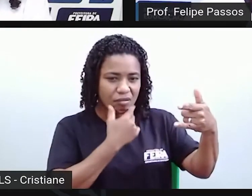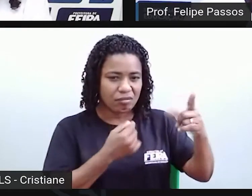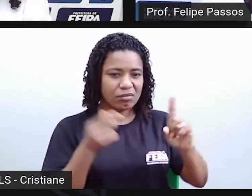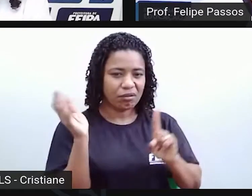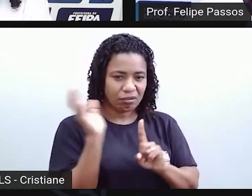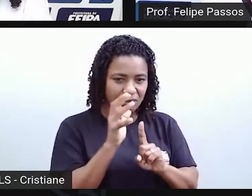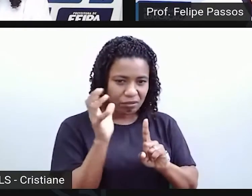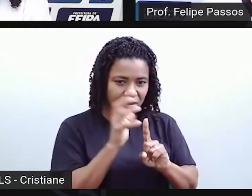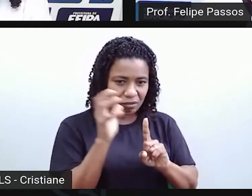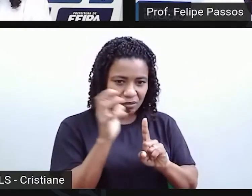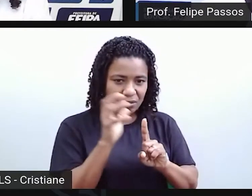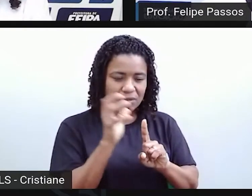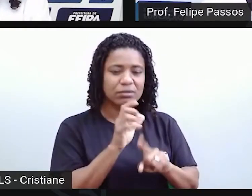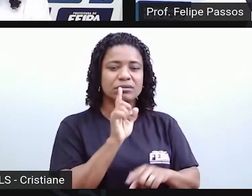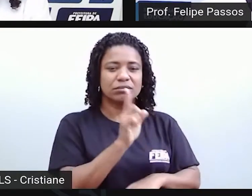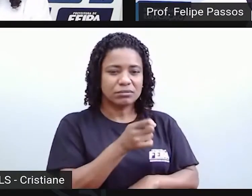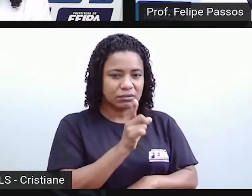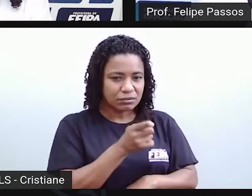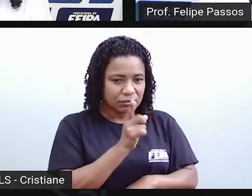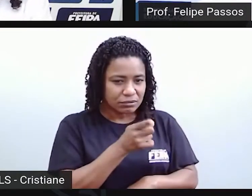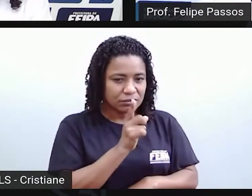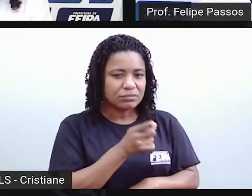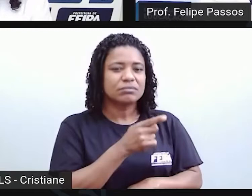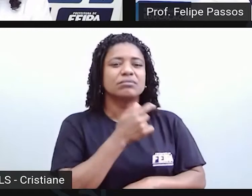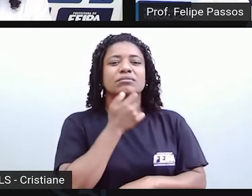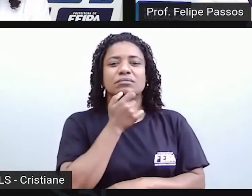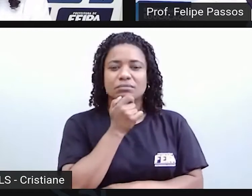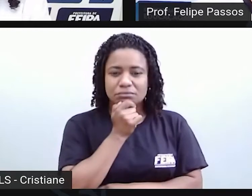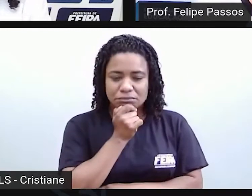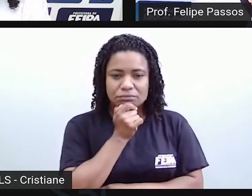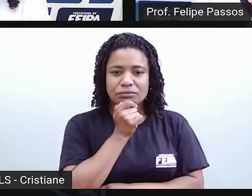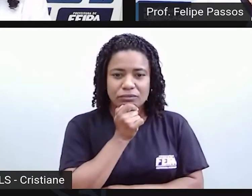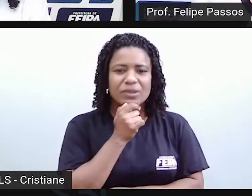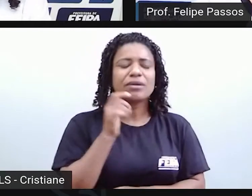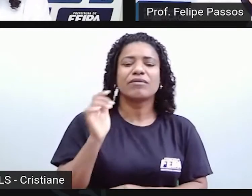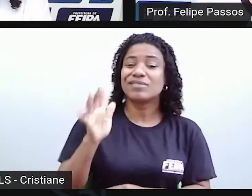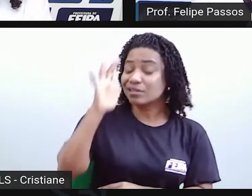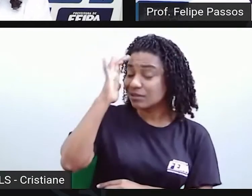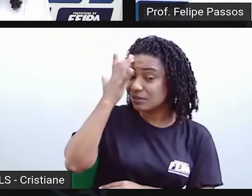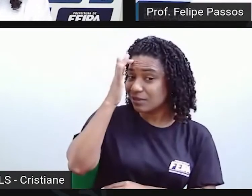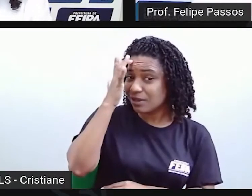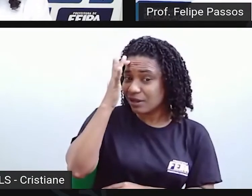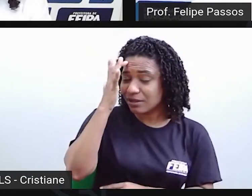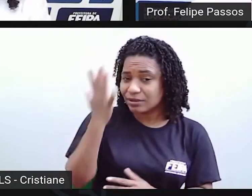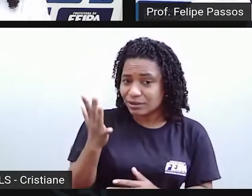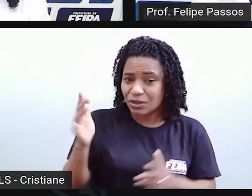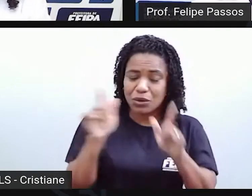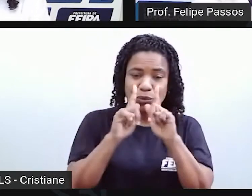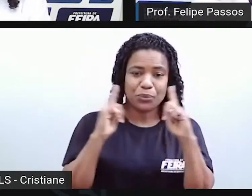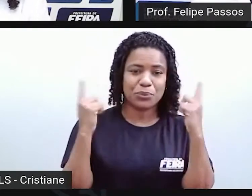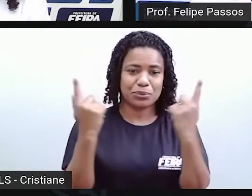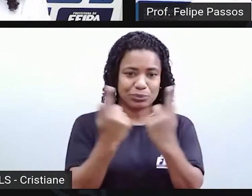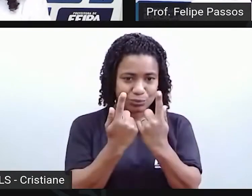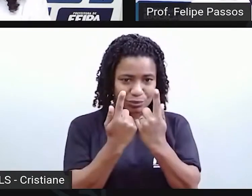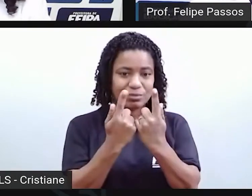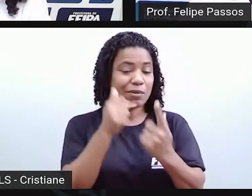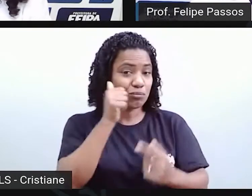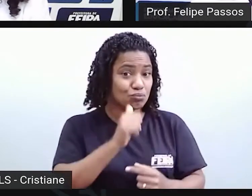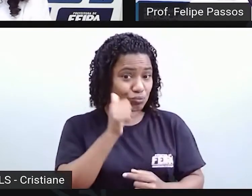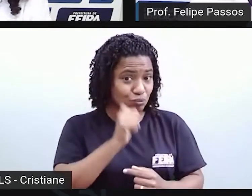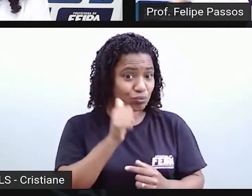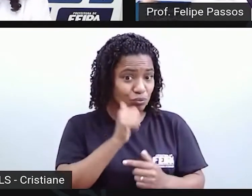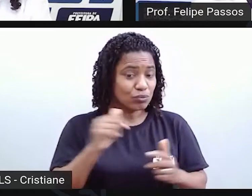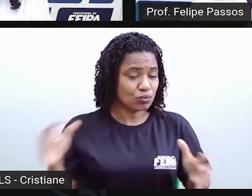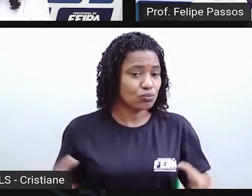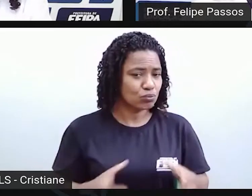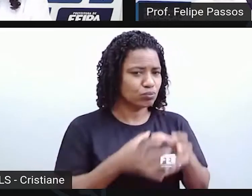sobre determinados tópicos, né? O que é que você acha assim sobre essa relação entre os grupos que estão se formando, as mulheres